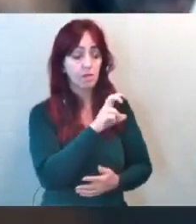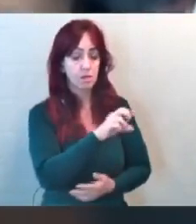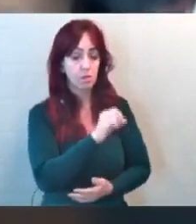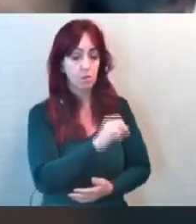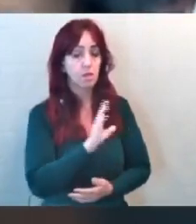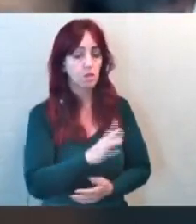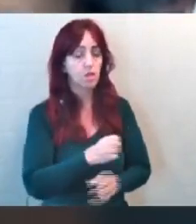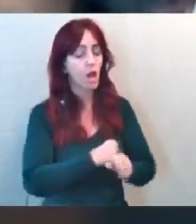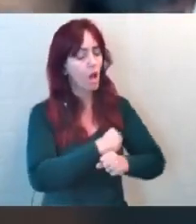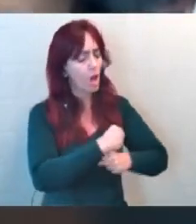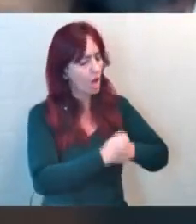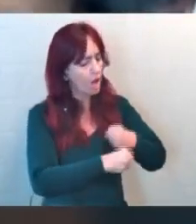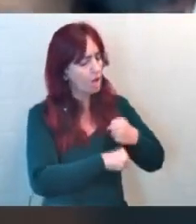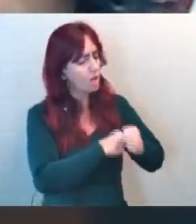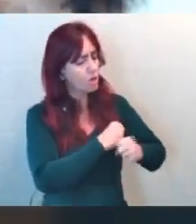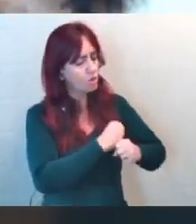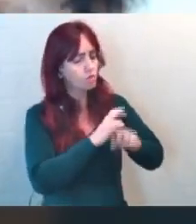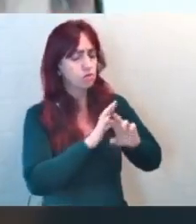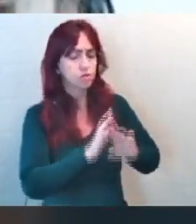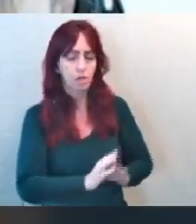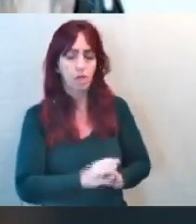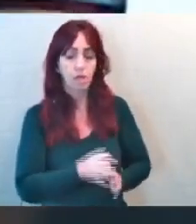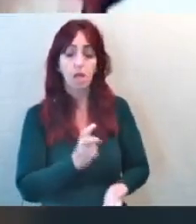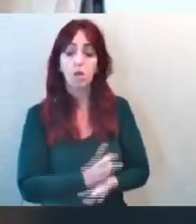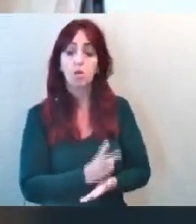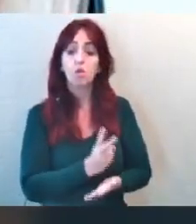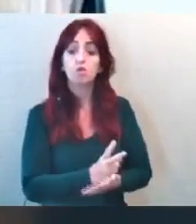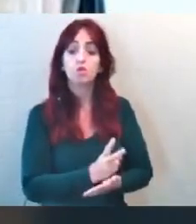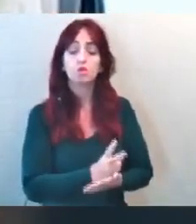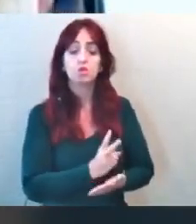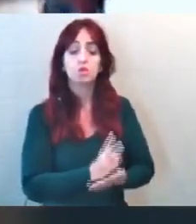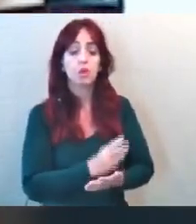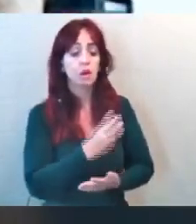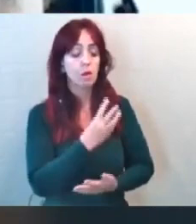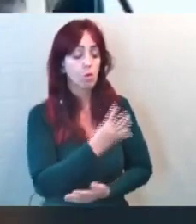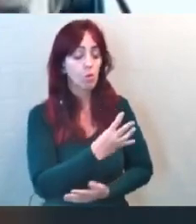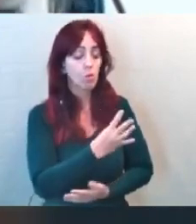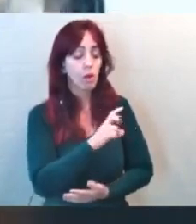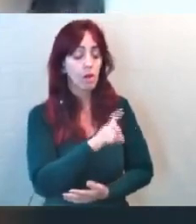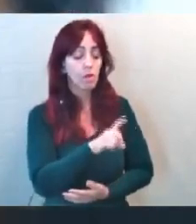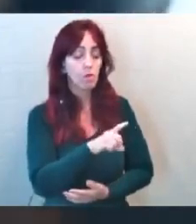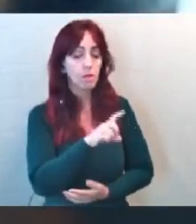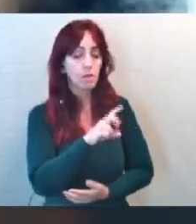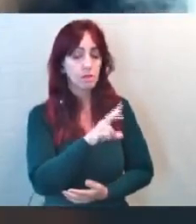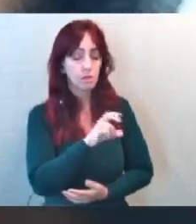A manutenção dessa passagem da 450, antes da nova lei,